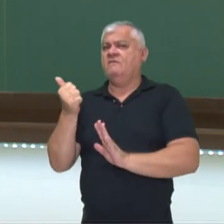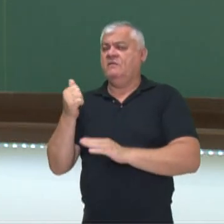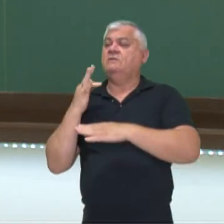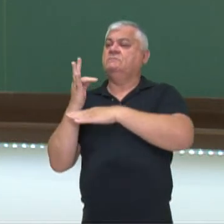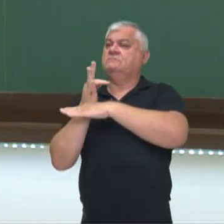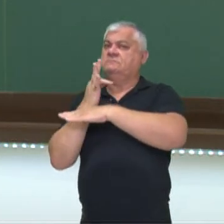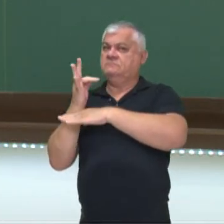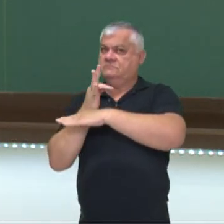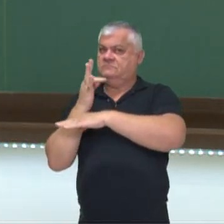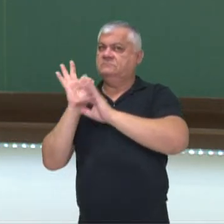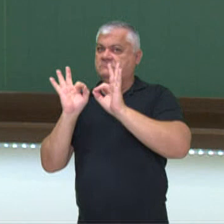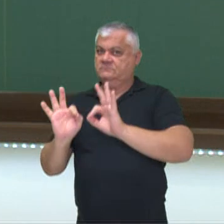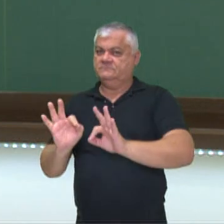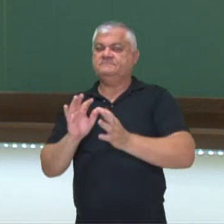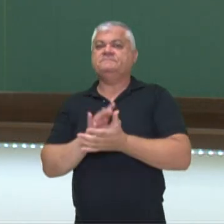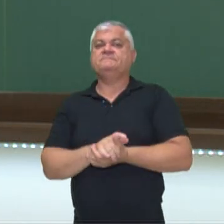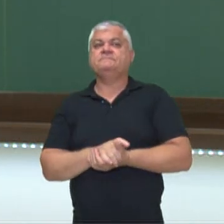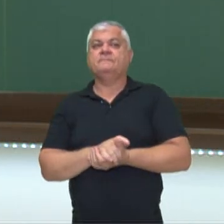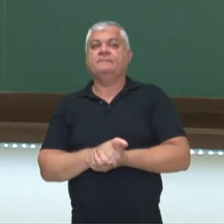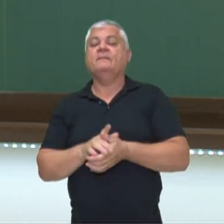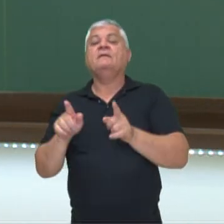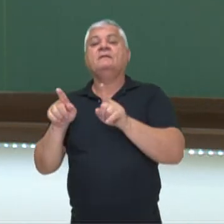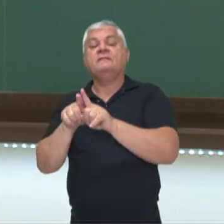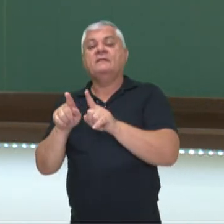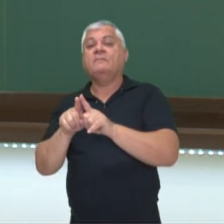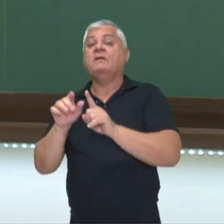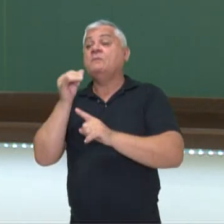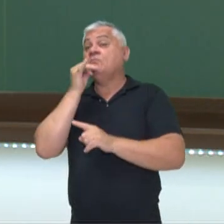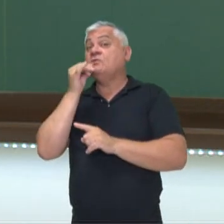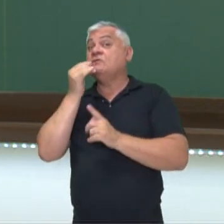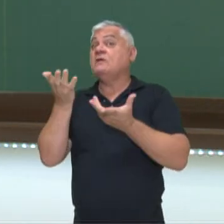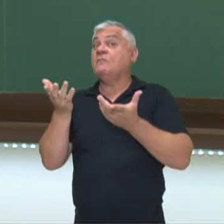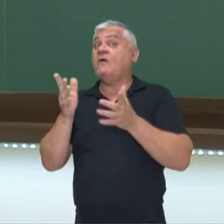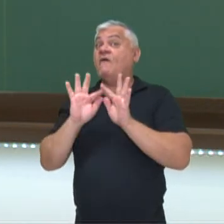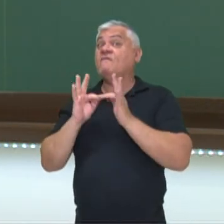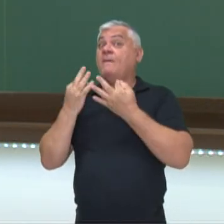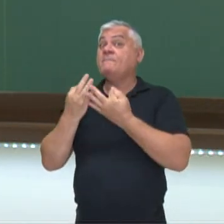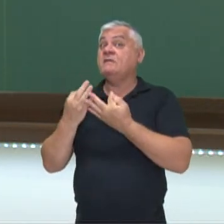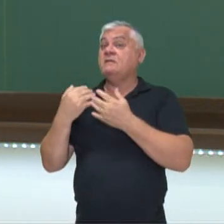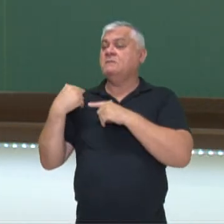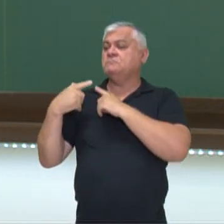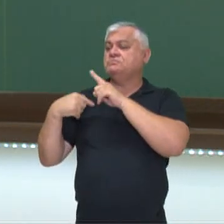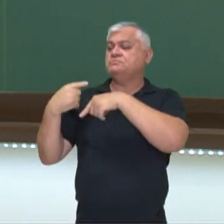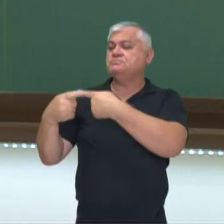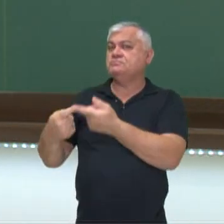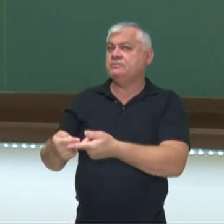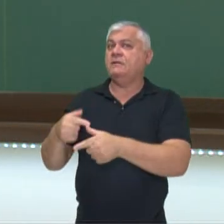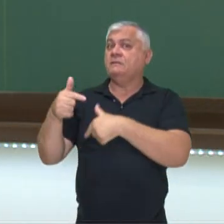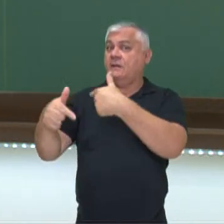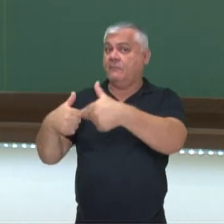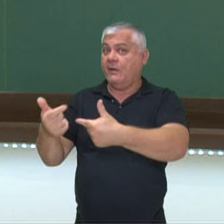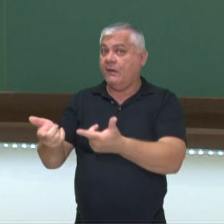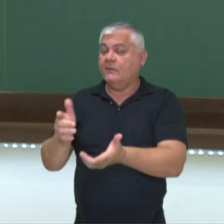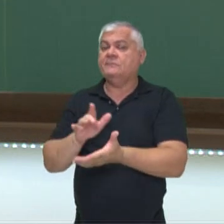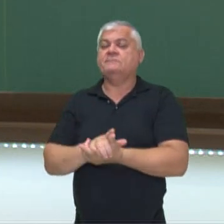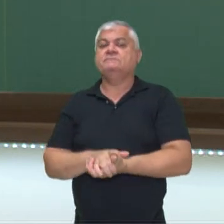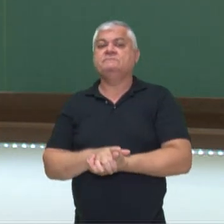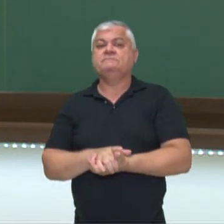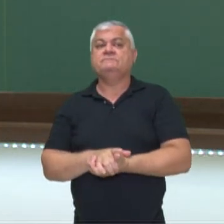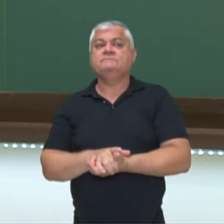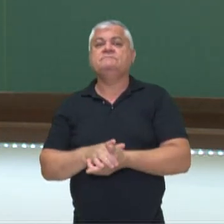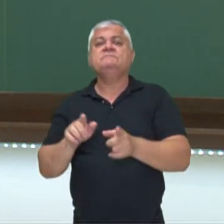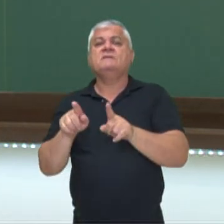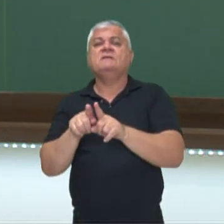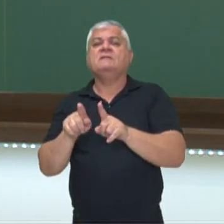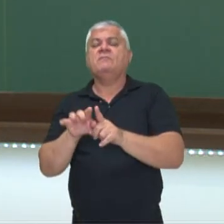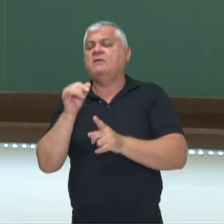mudar a nossa forma de falar. Relações de hierarquia, principalmente aí no campo do mercado de trabalho, e quando não existe